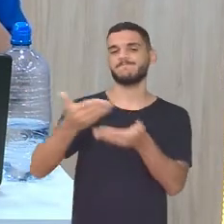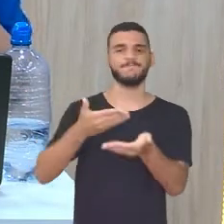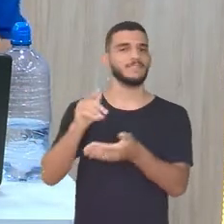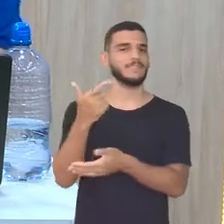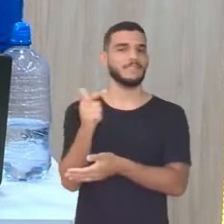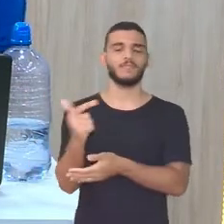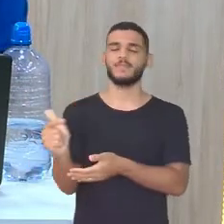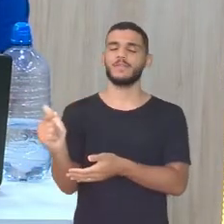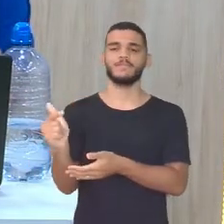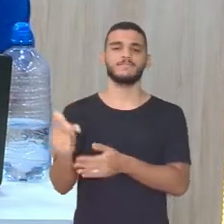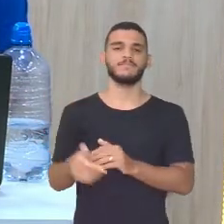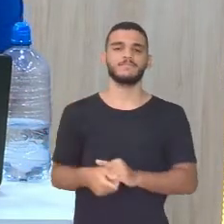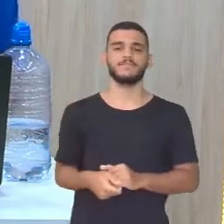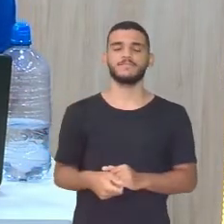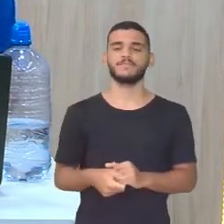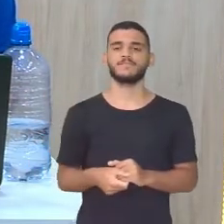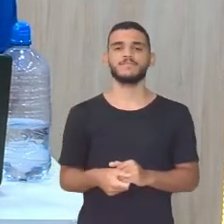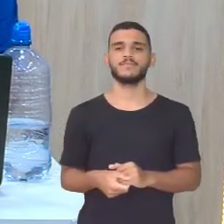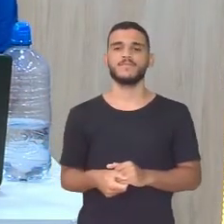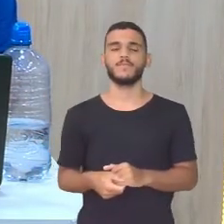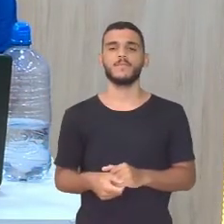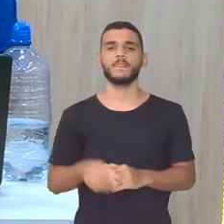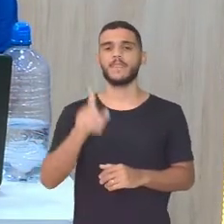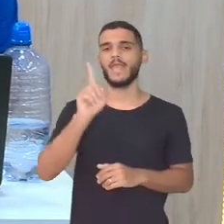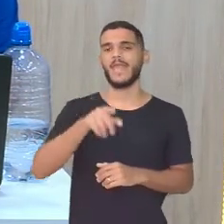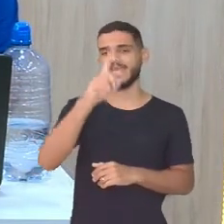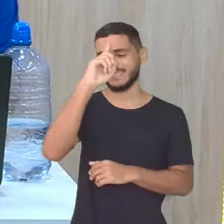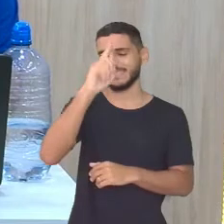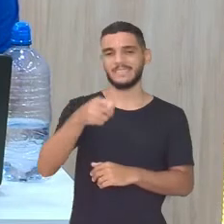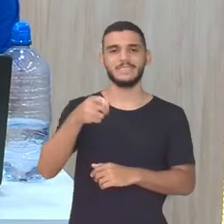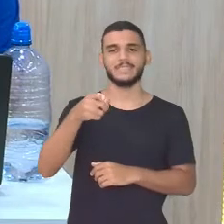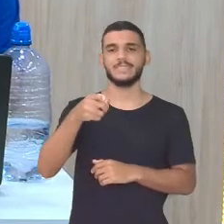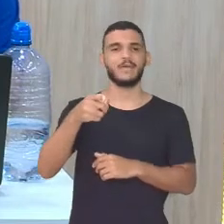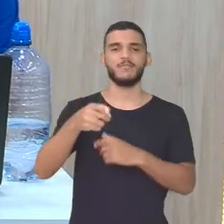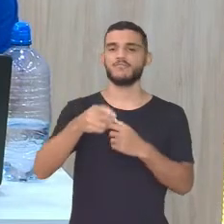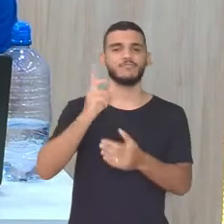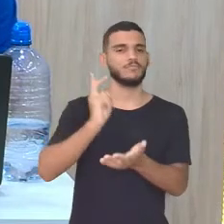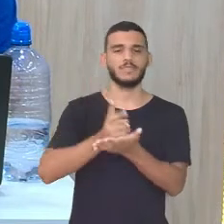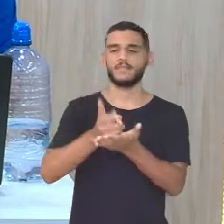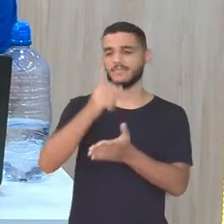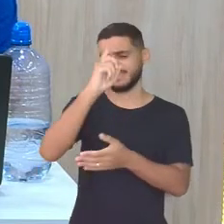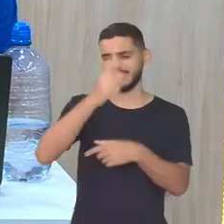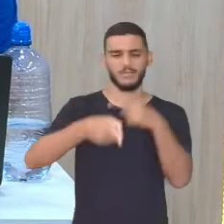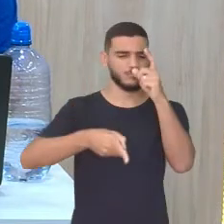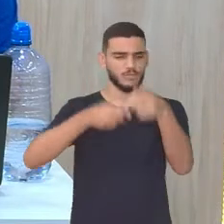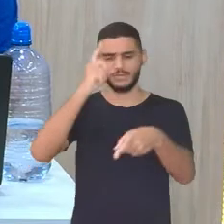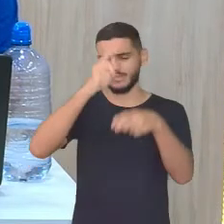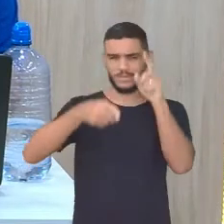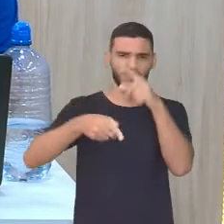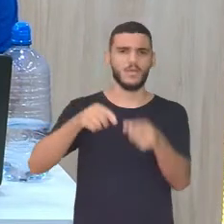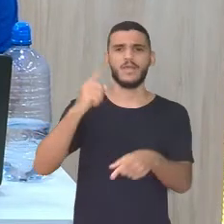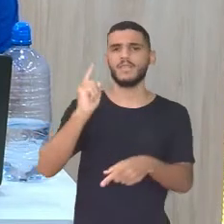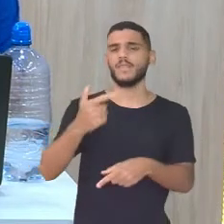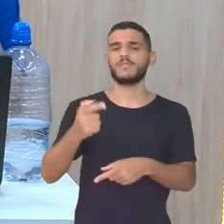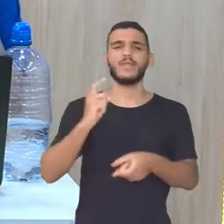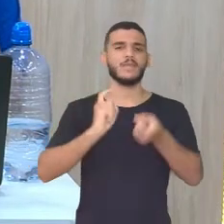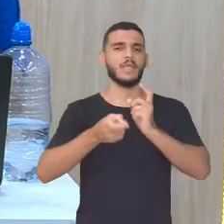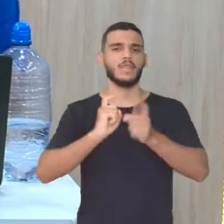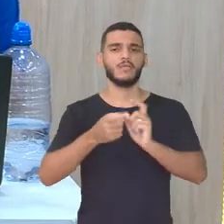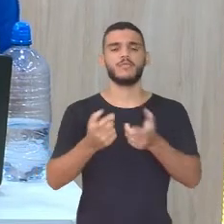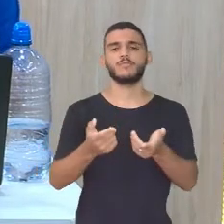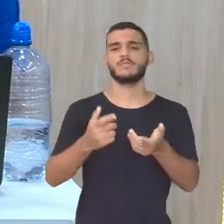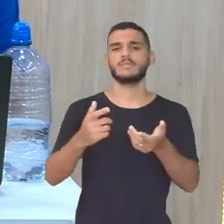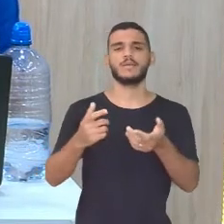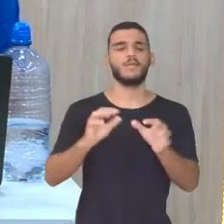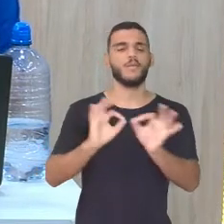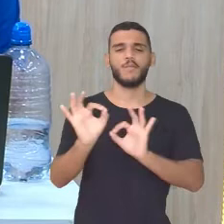conversa entre as pessoas. É uma decisão atrás da outra e não há uma discussão dessas decisões, se elas são acertadas